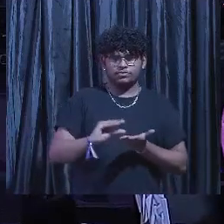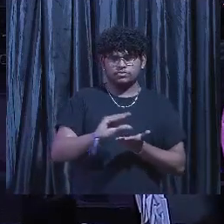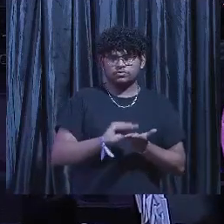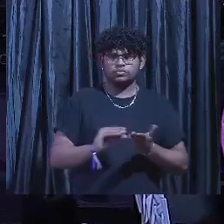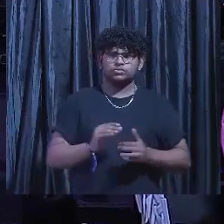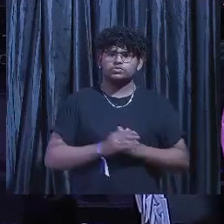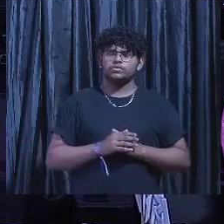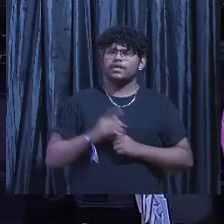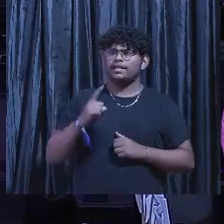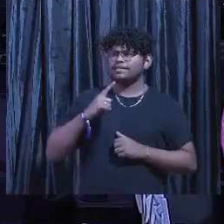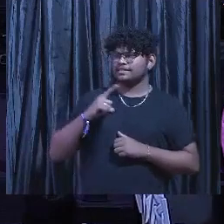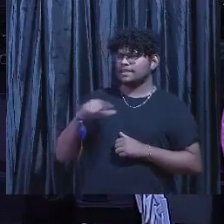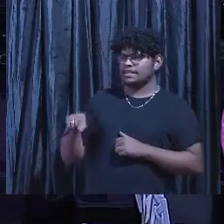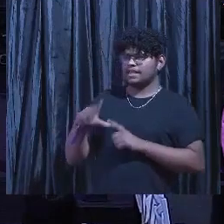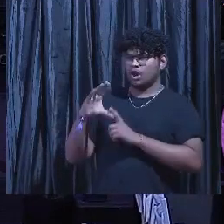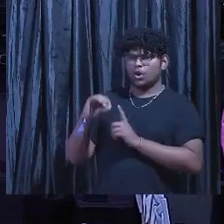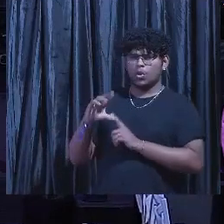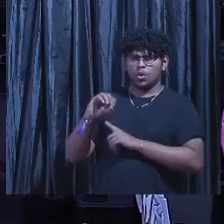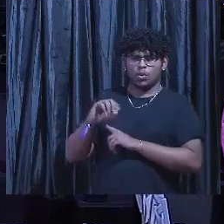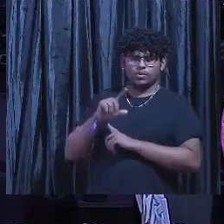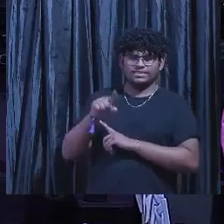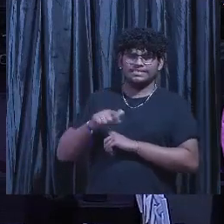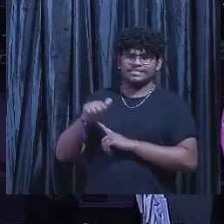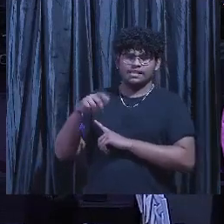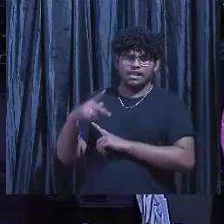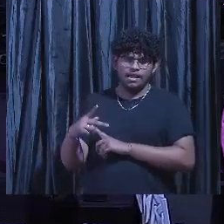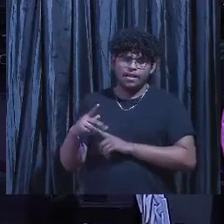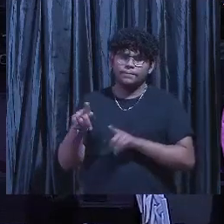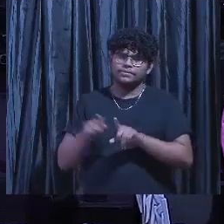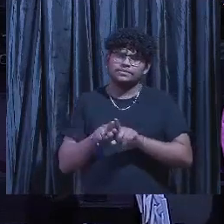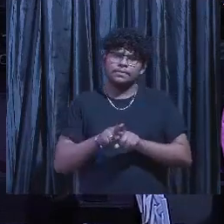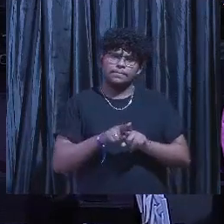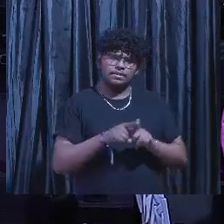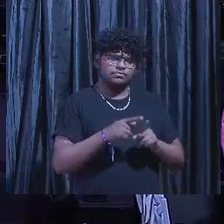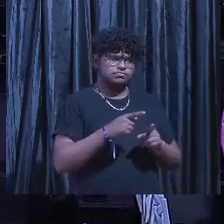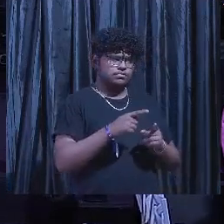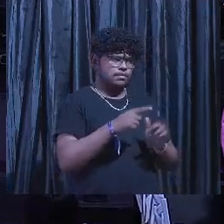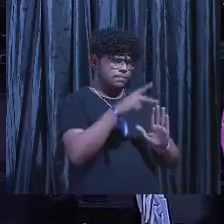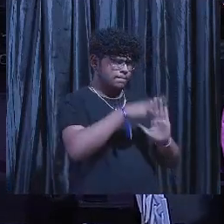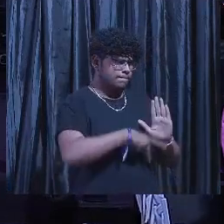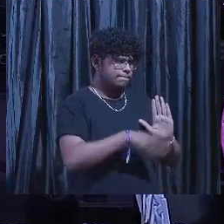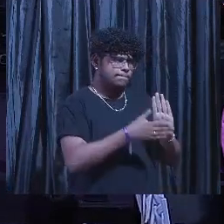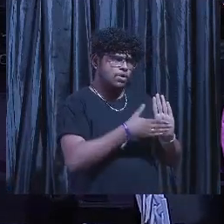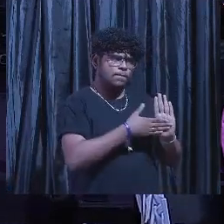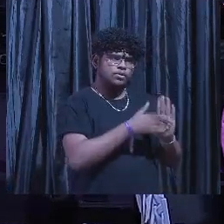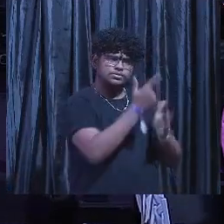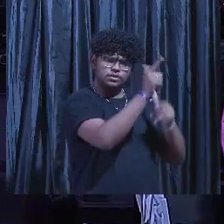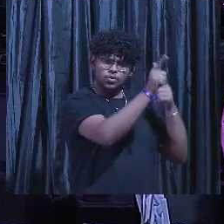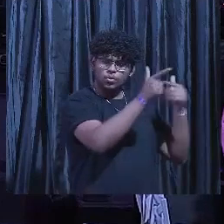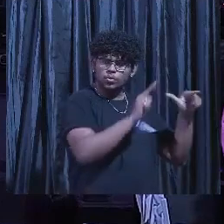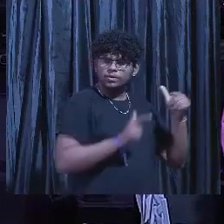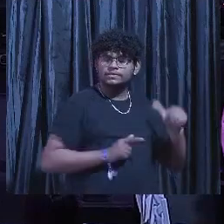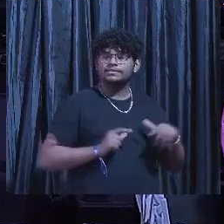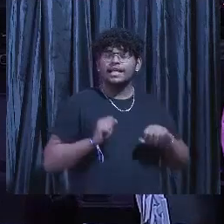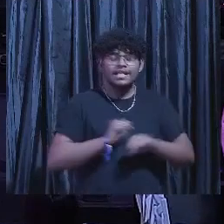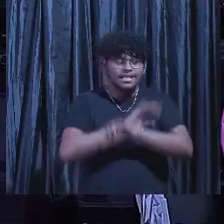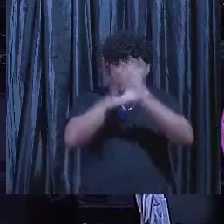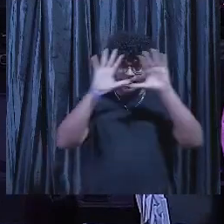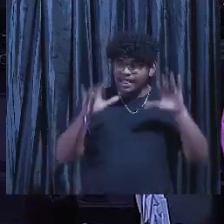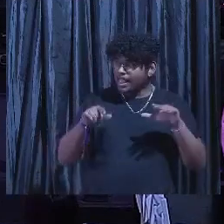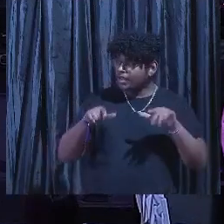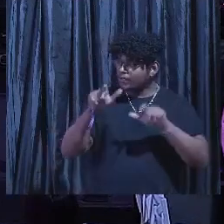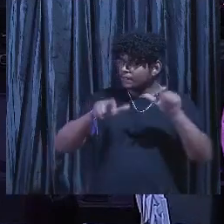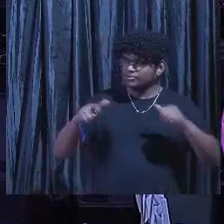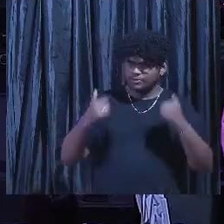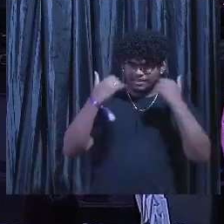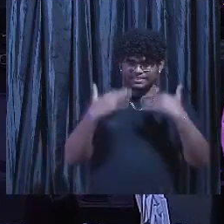ali do Cocozap, outras iniciativas que vocês realizam, assim, para deixar bem claro para o pessoal que está nos assistindo, o